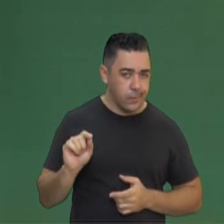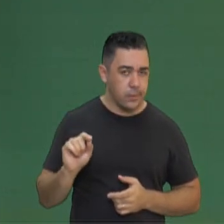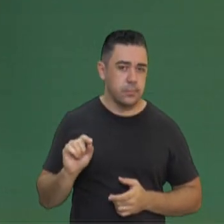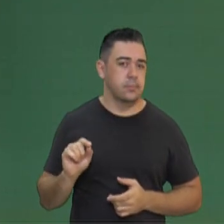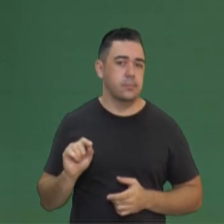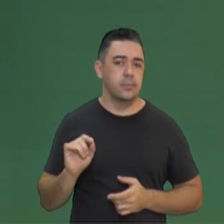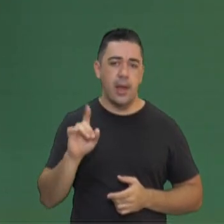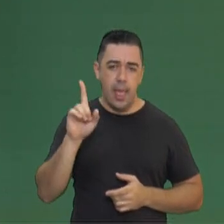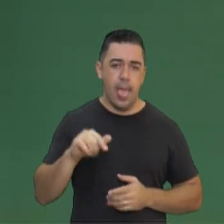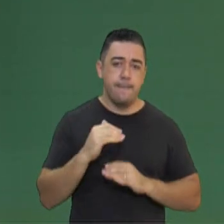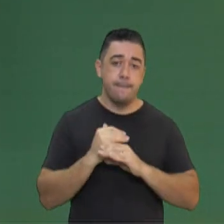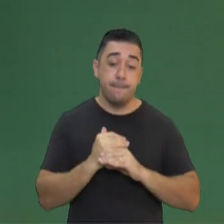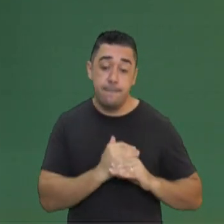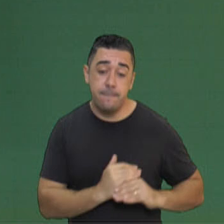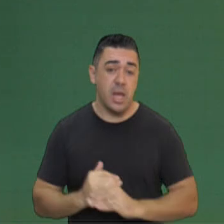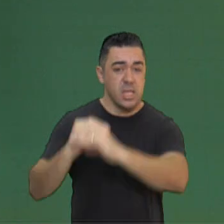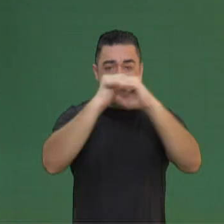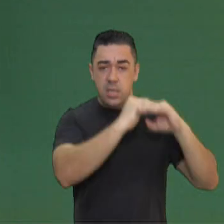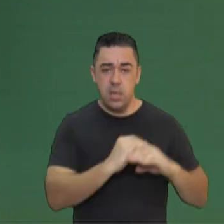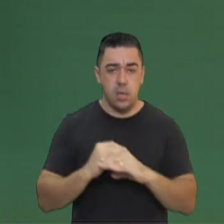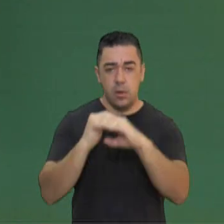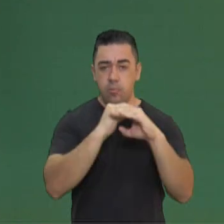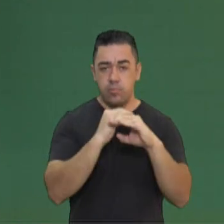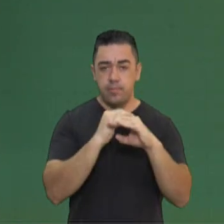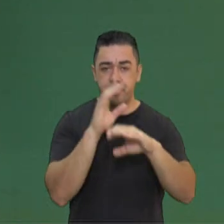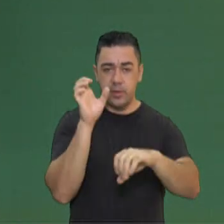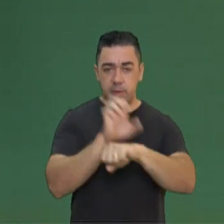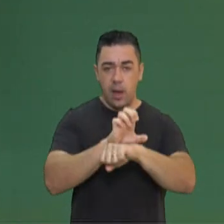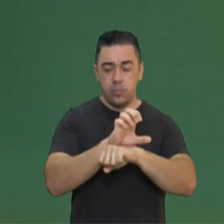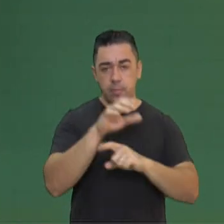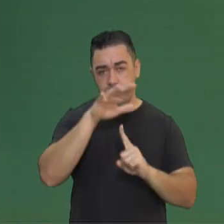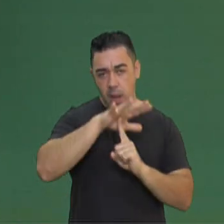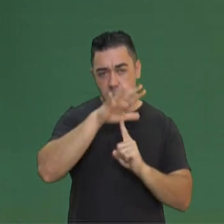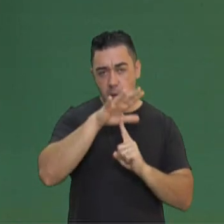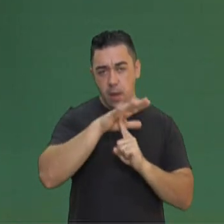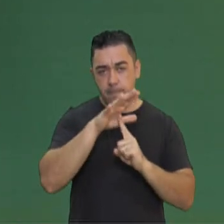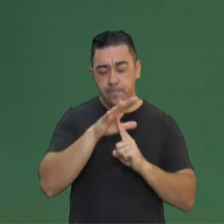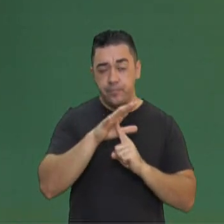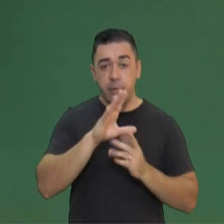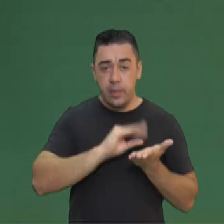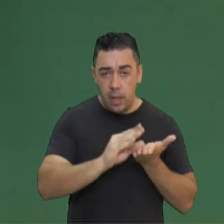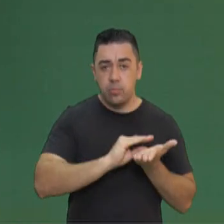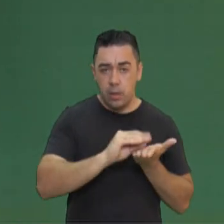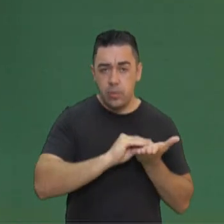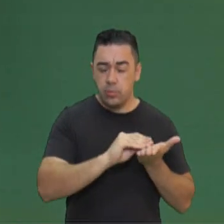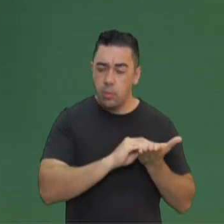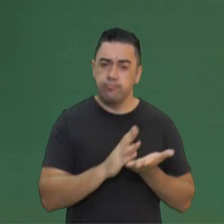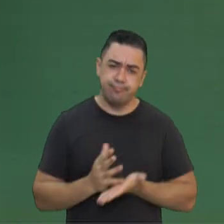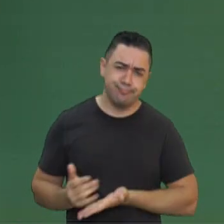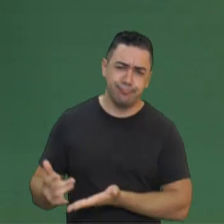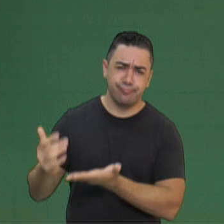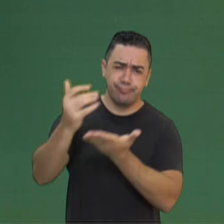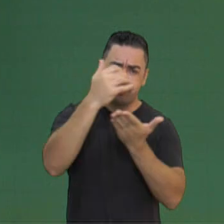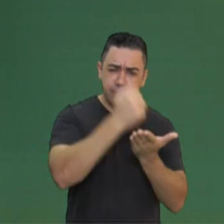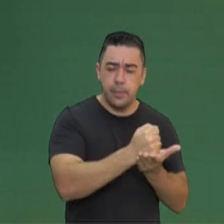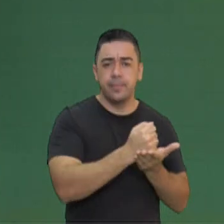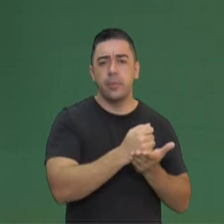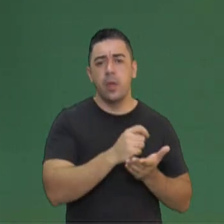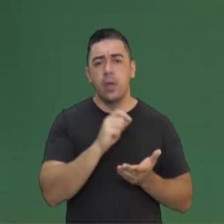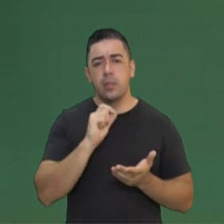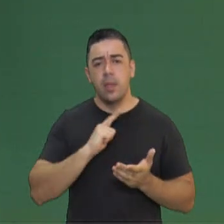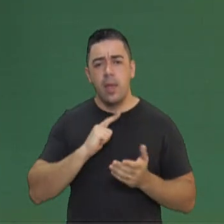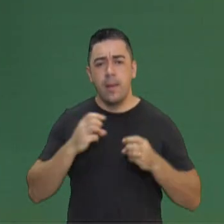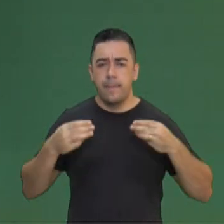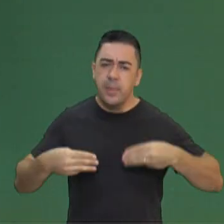é assim um padrão para o nosso estado. Os dados são coletados basicamente deles, tá? O Ministério da Agricultura